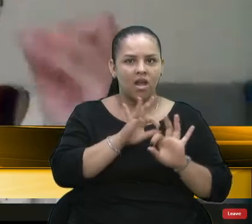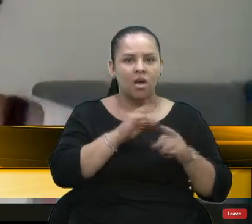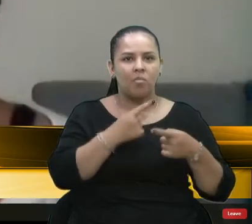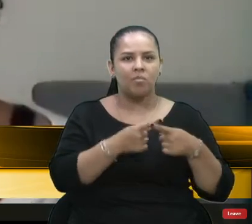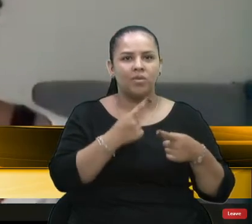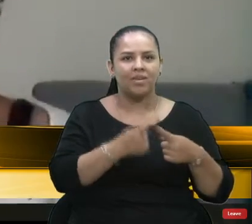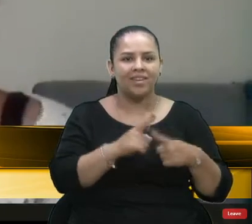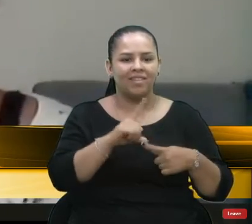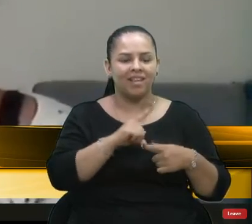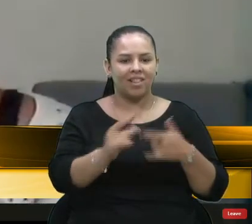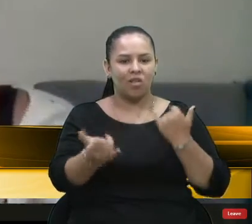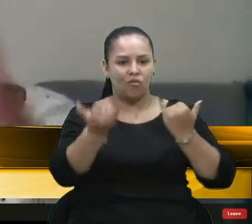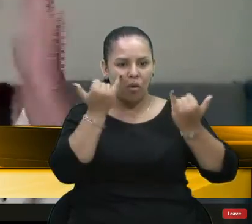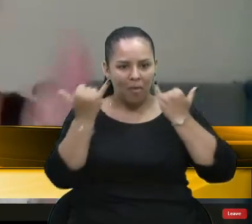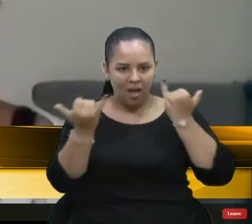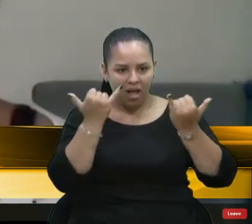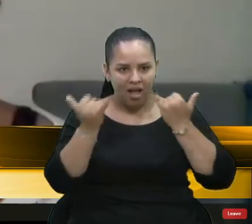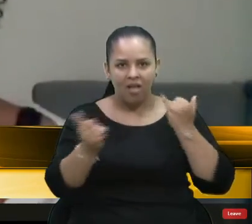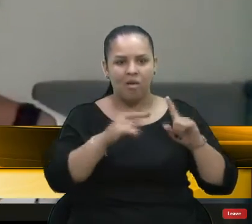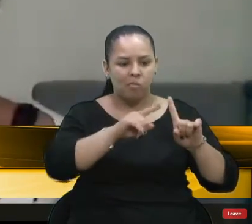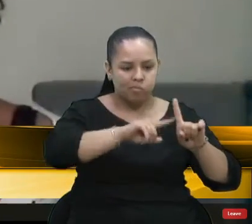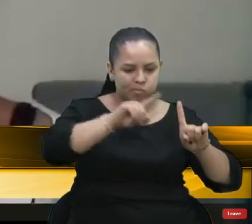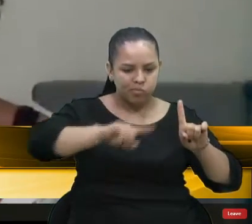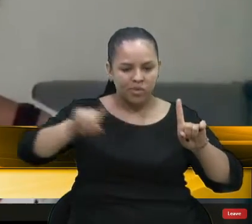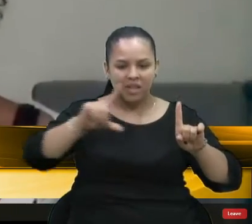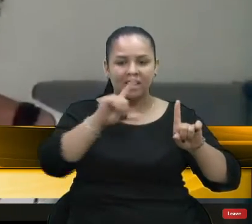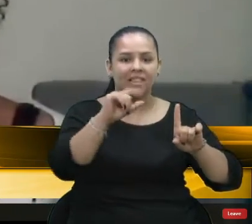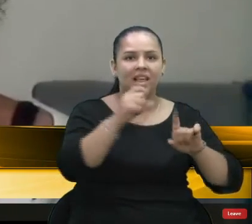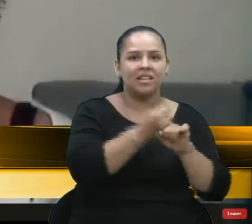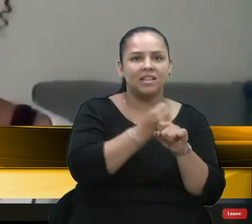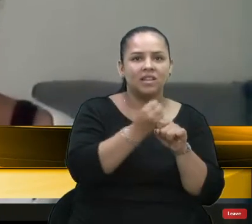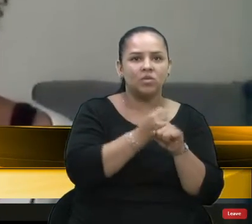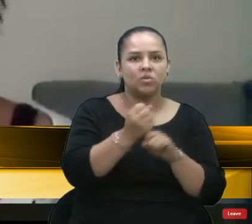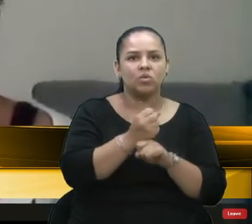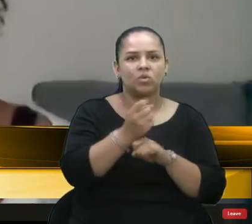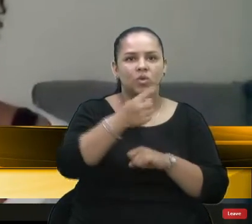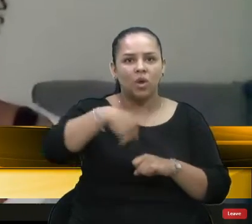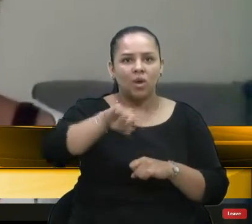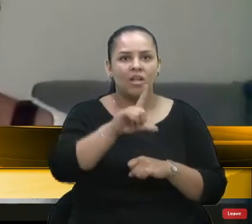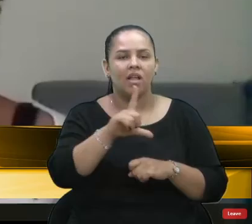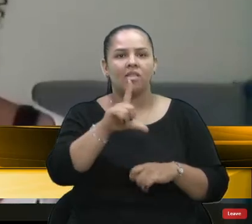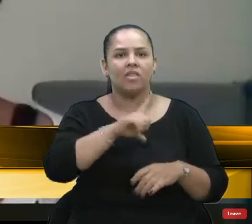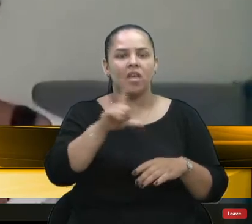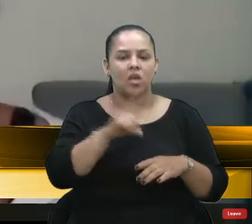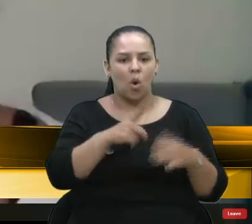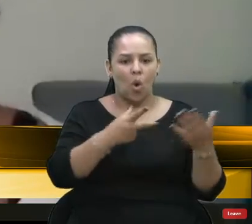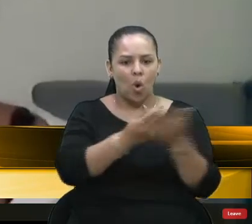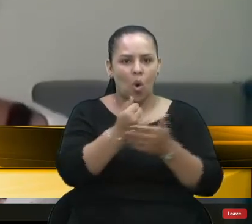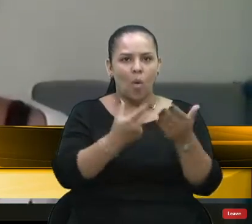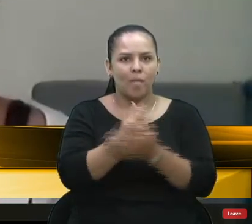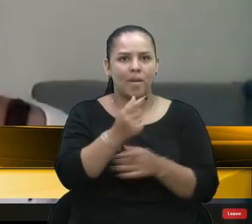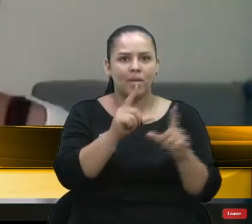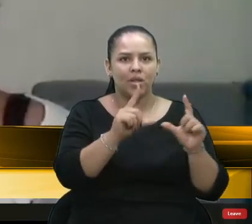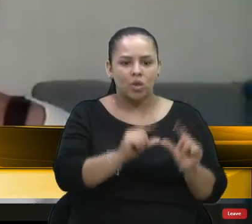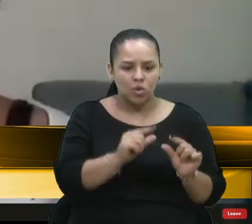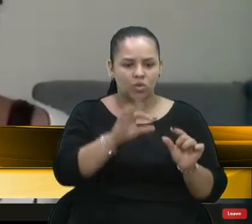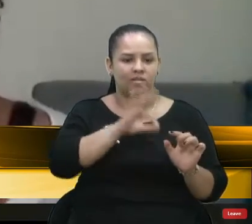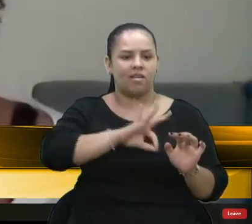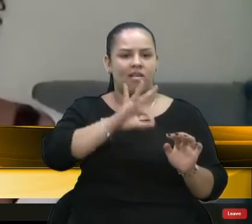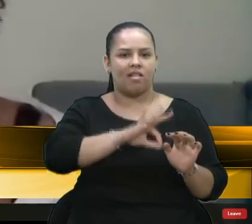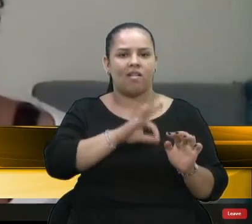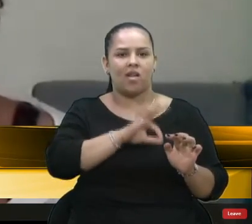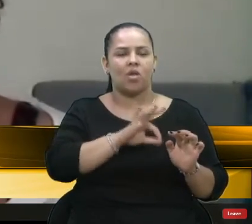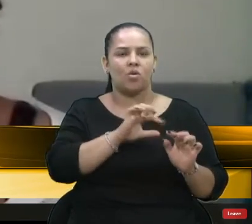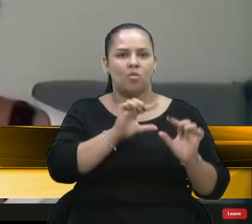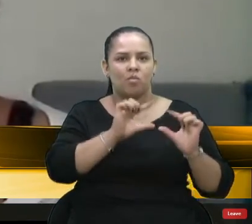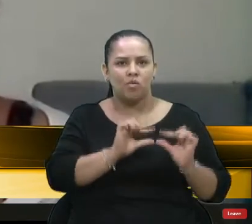nos dados de que em 10 anos, atualmente, a gente tem o menor poder de compra em relação ao salário mínimo. E o que o